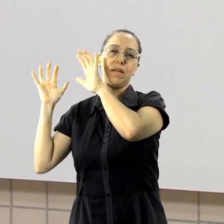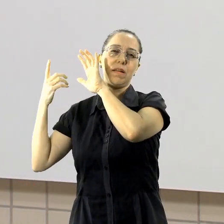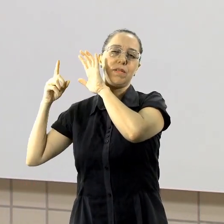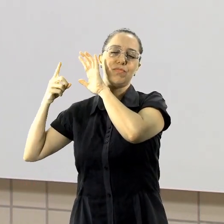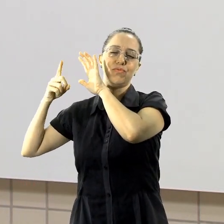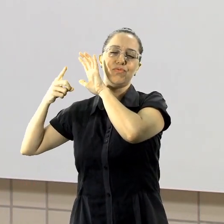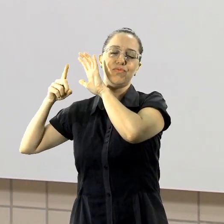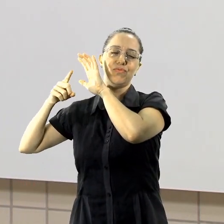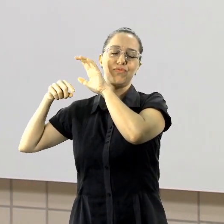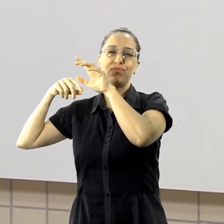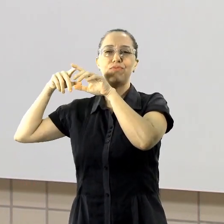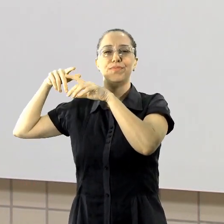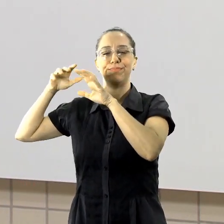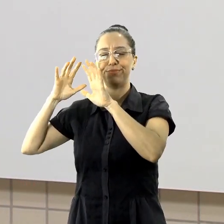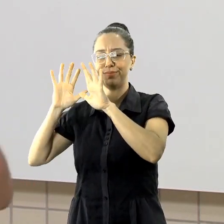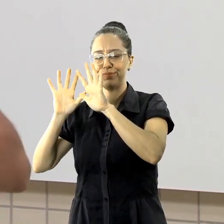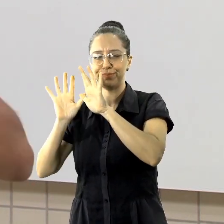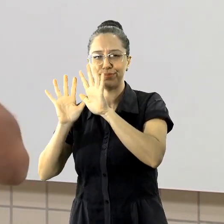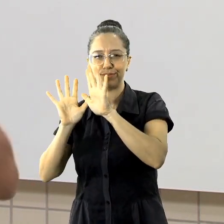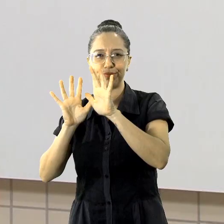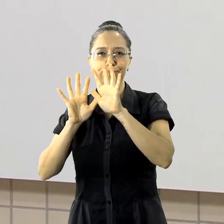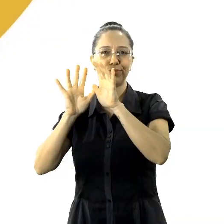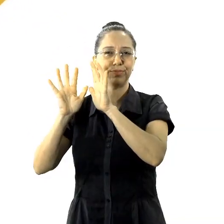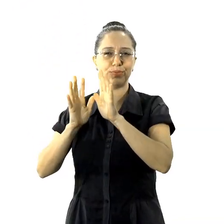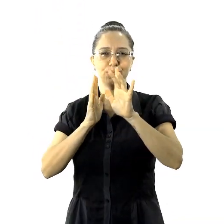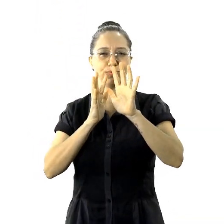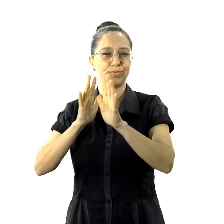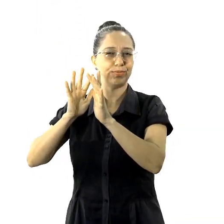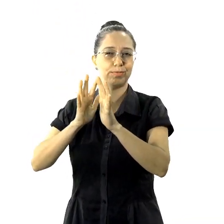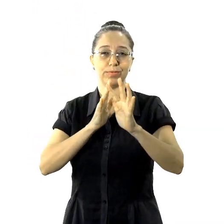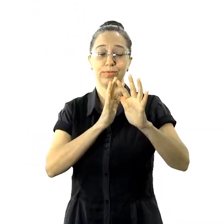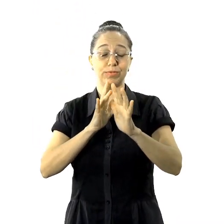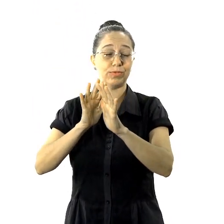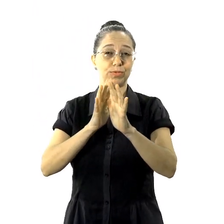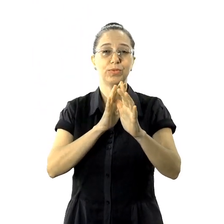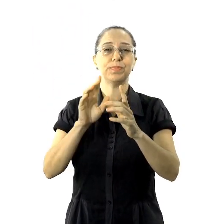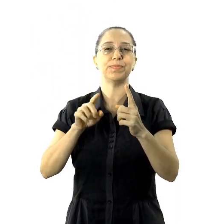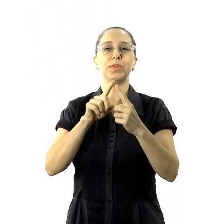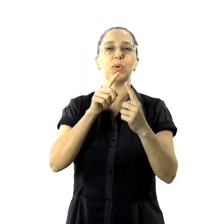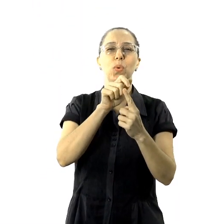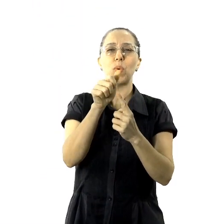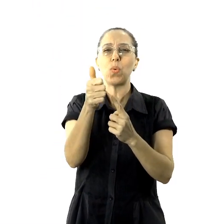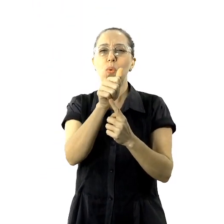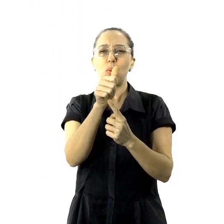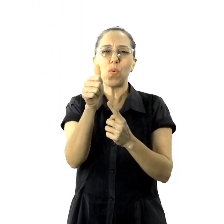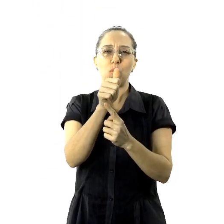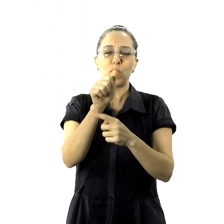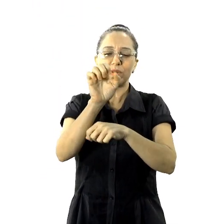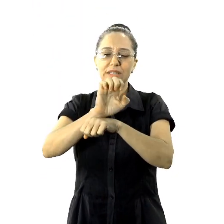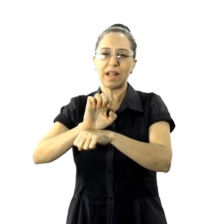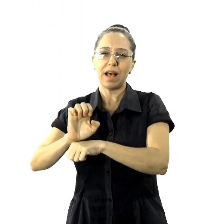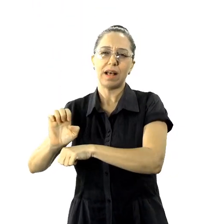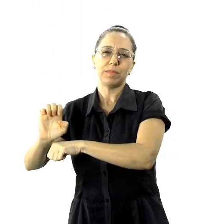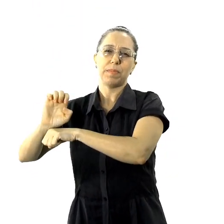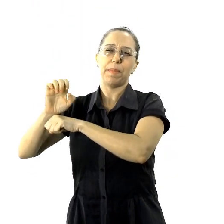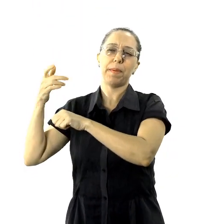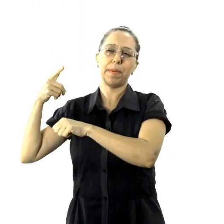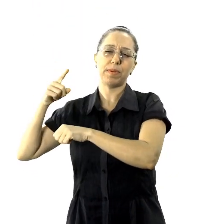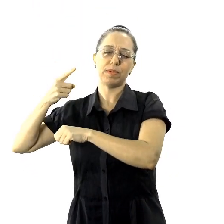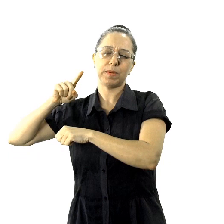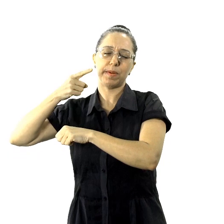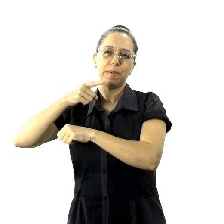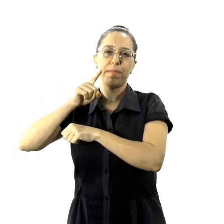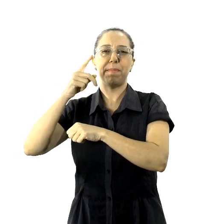de 25 mil quilômetros, passaram por 11 estados, Mato Grosso do Sul, Paraná, Santa Catarina, São Paulo,